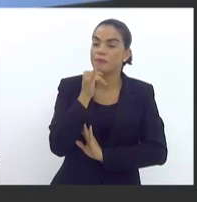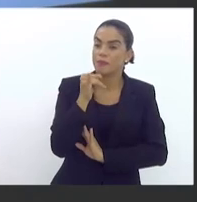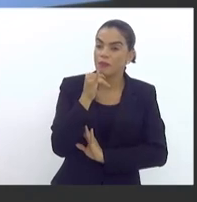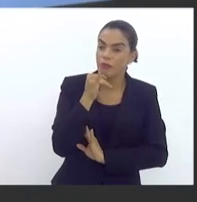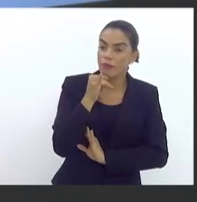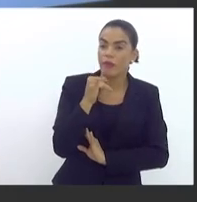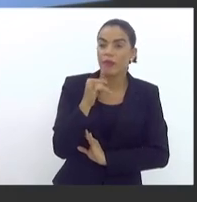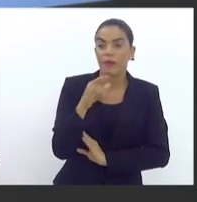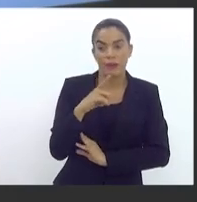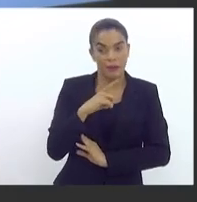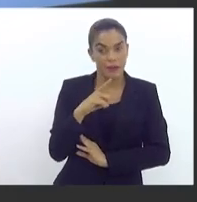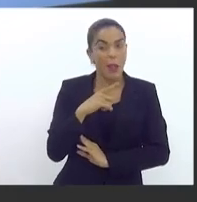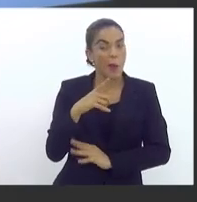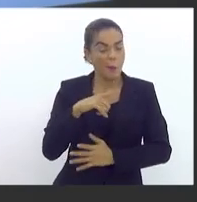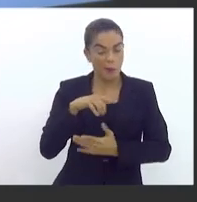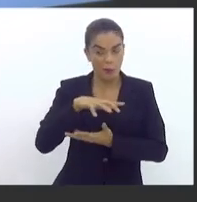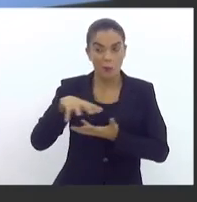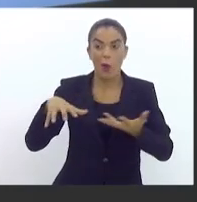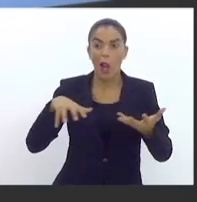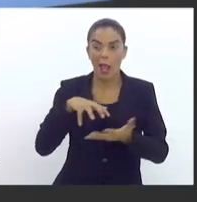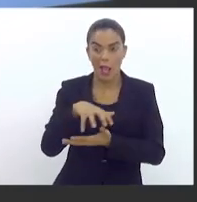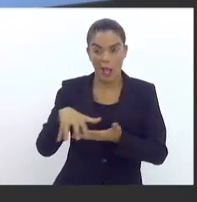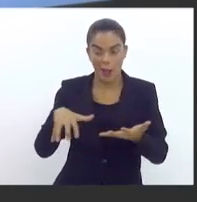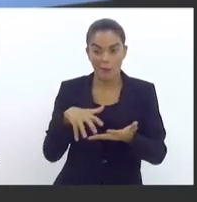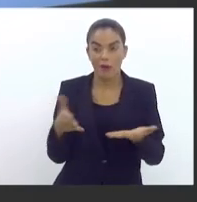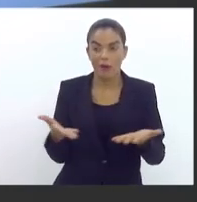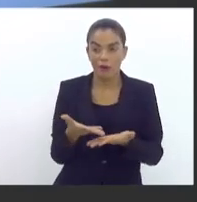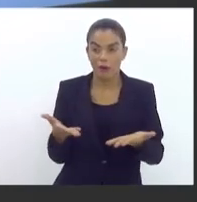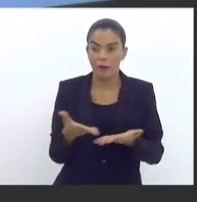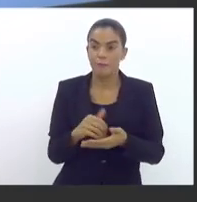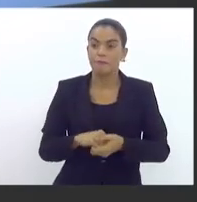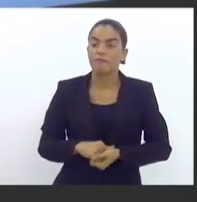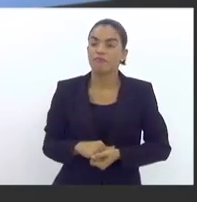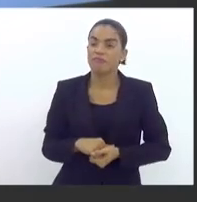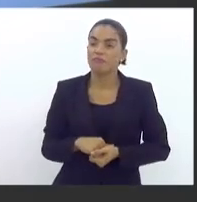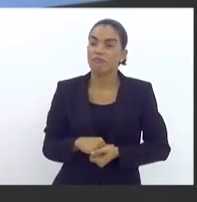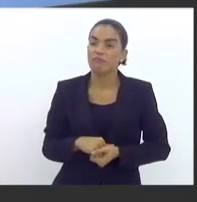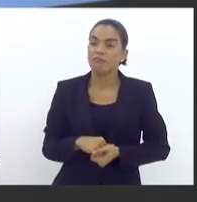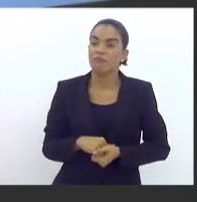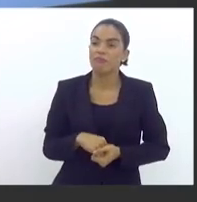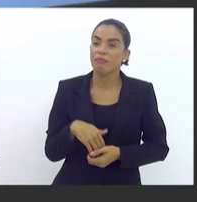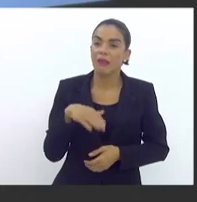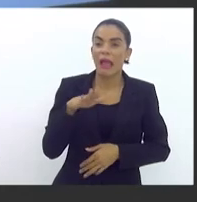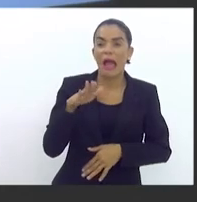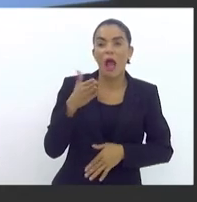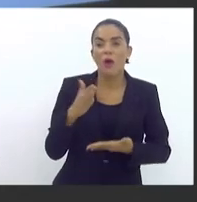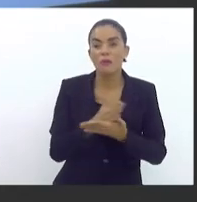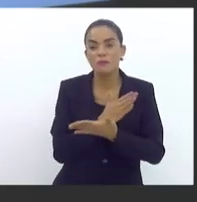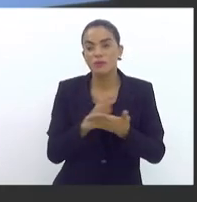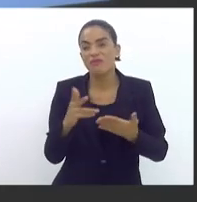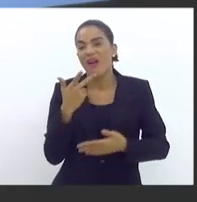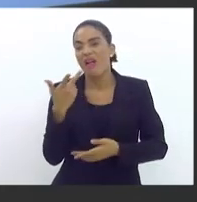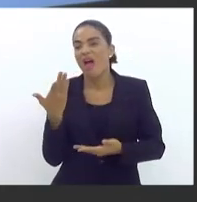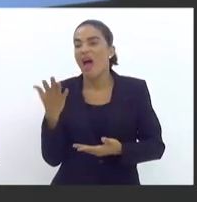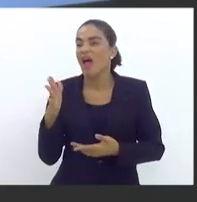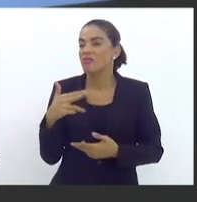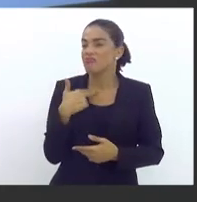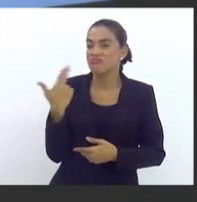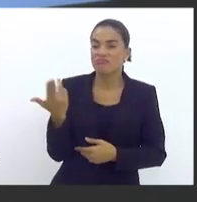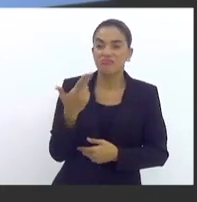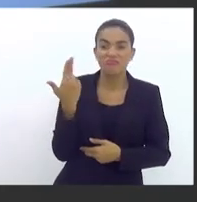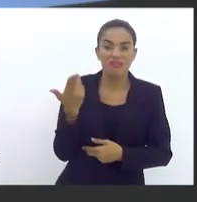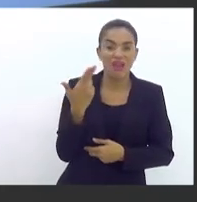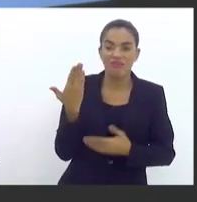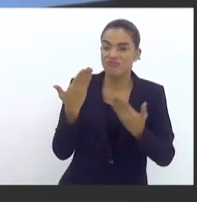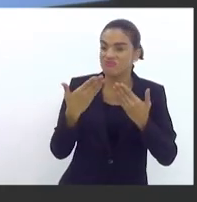chega no ponto bem polêmico print a print serve de prova tem gente que diz que não serve tem gente